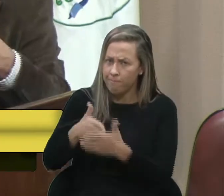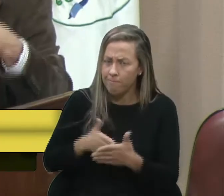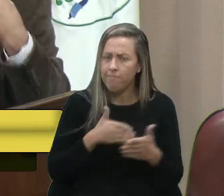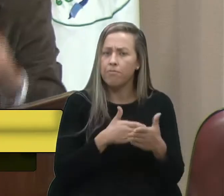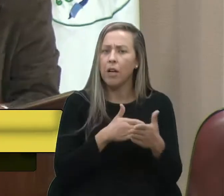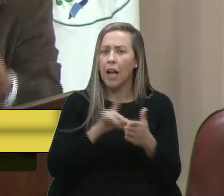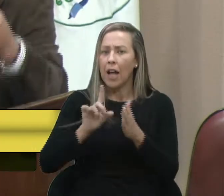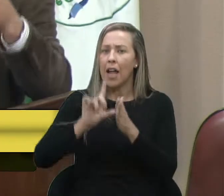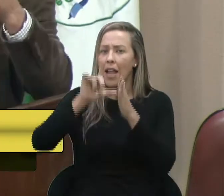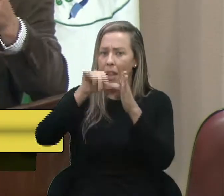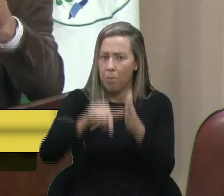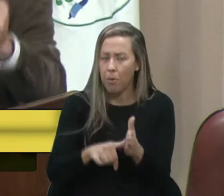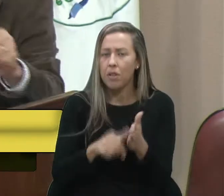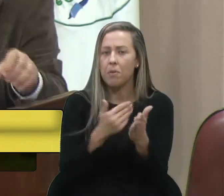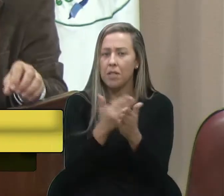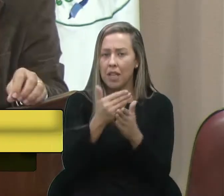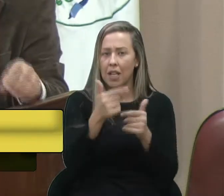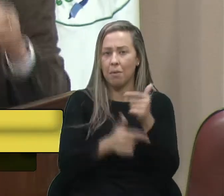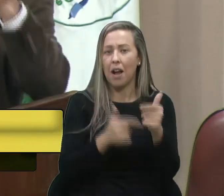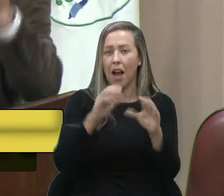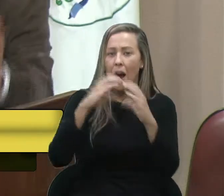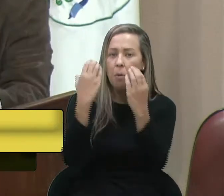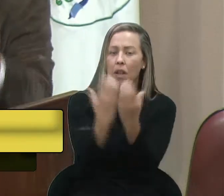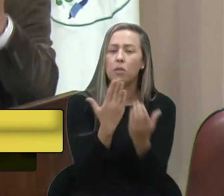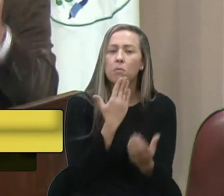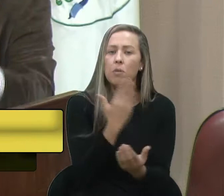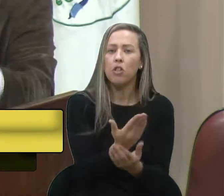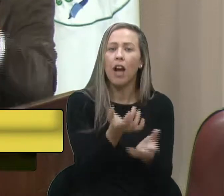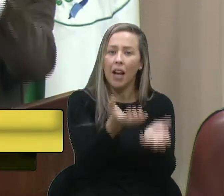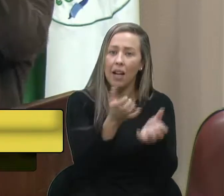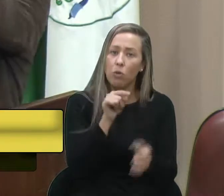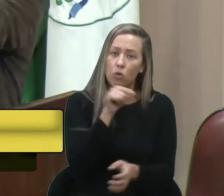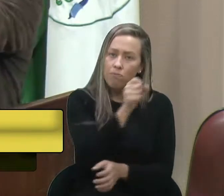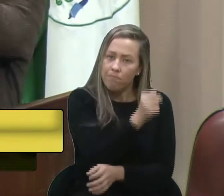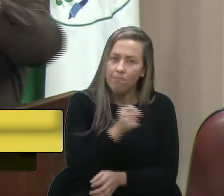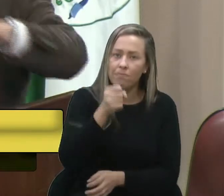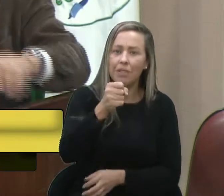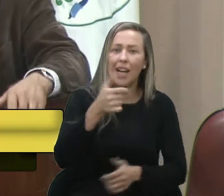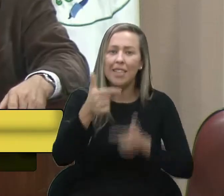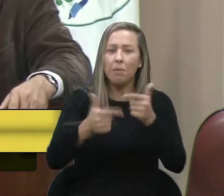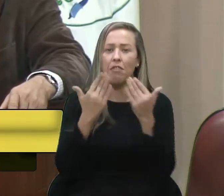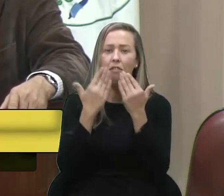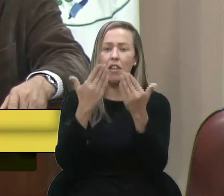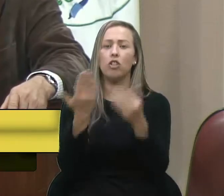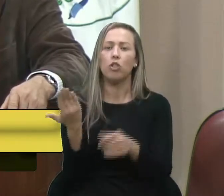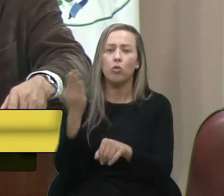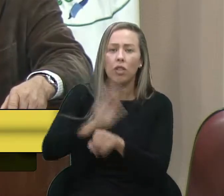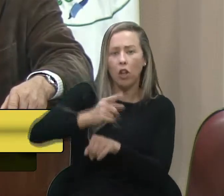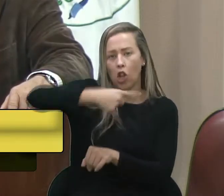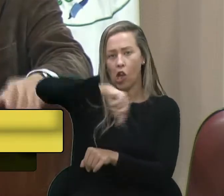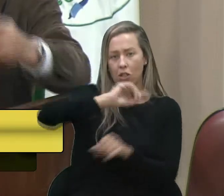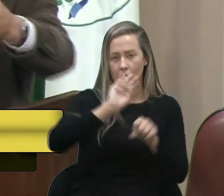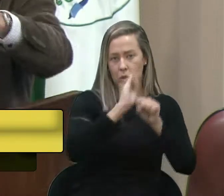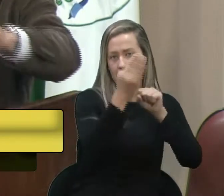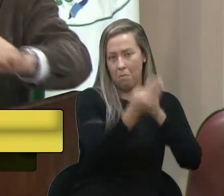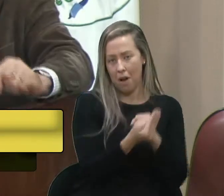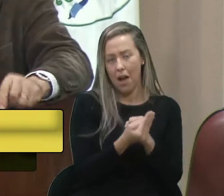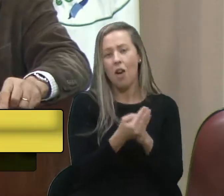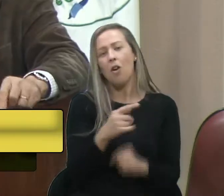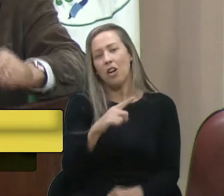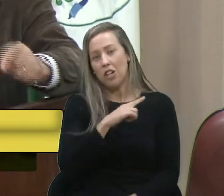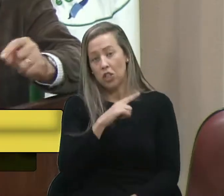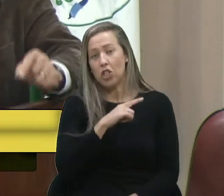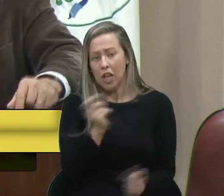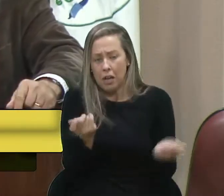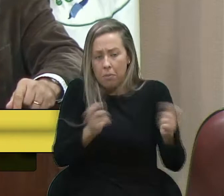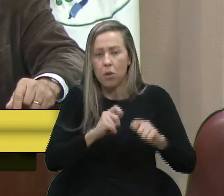assumi de subprefeito, porque a minha comunidade disse, nós queremos tu trabalhando ali para nós. Tinha muita credibilidade.